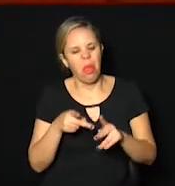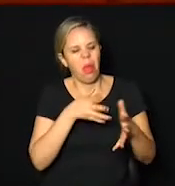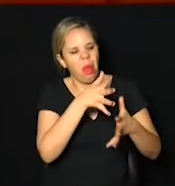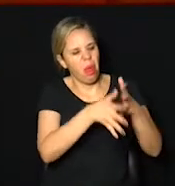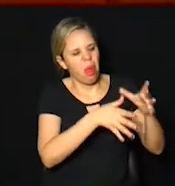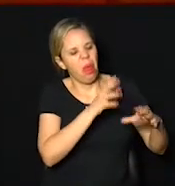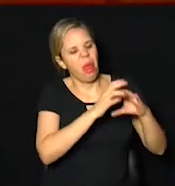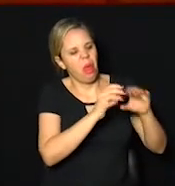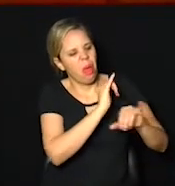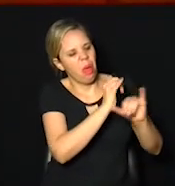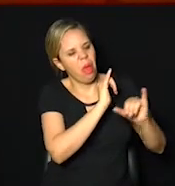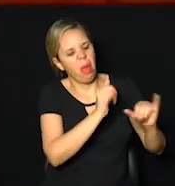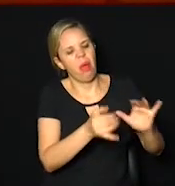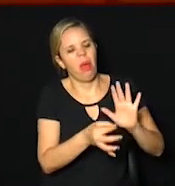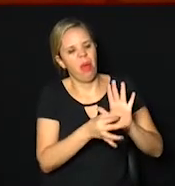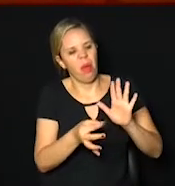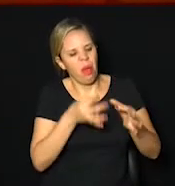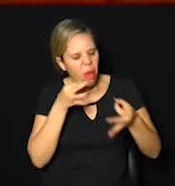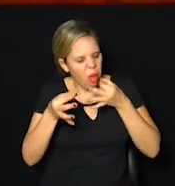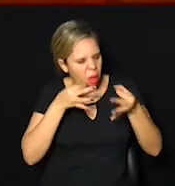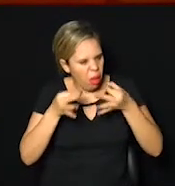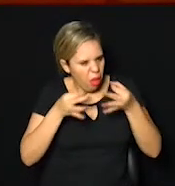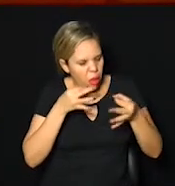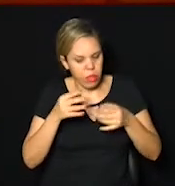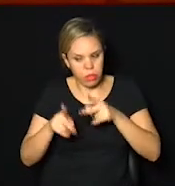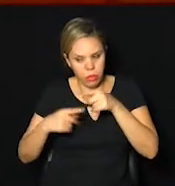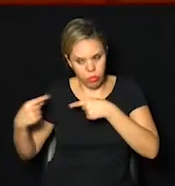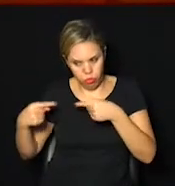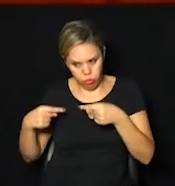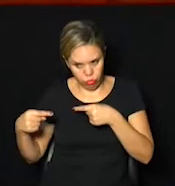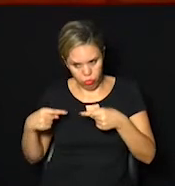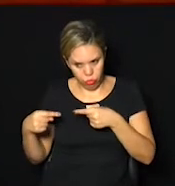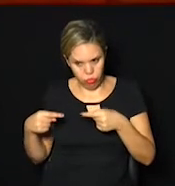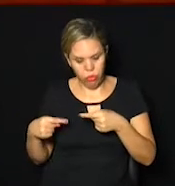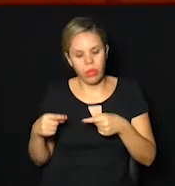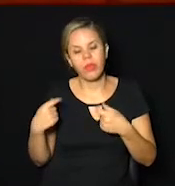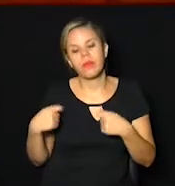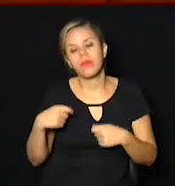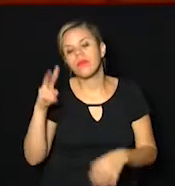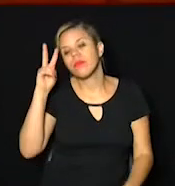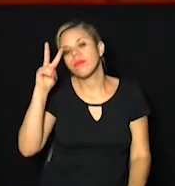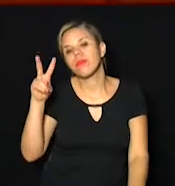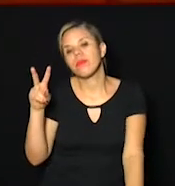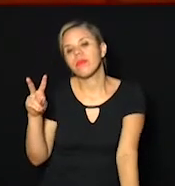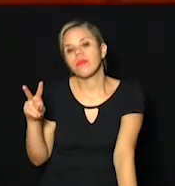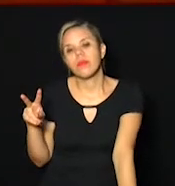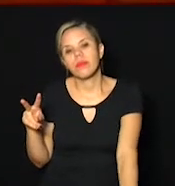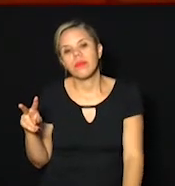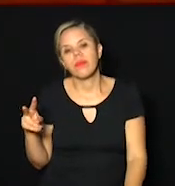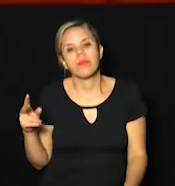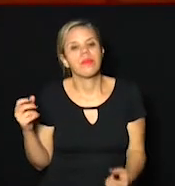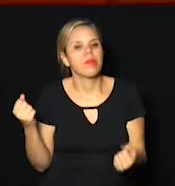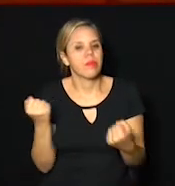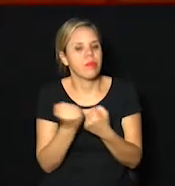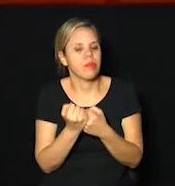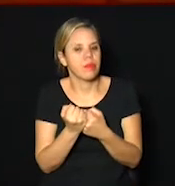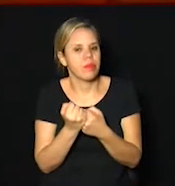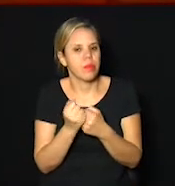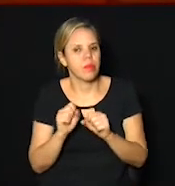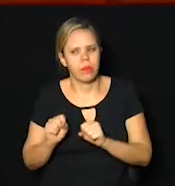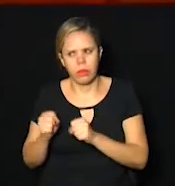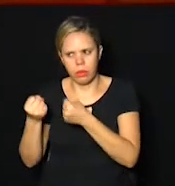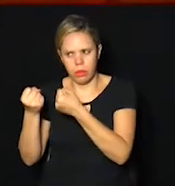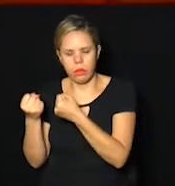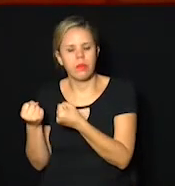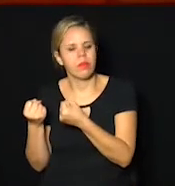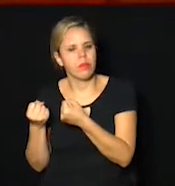os adversários estão aí, né? Então, o que eu preciso? Lembra? Elas precisam apoiar, mas elas precisam defender.